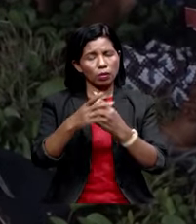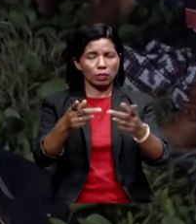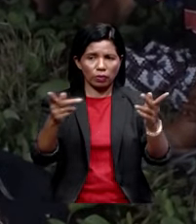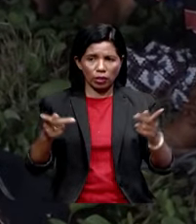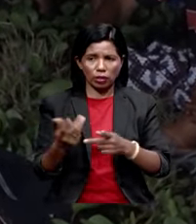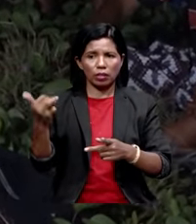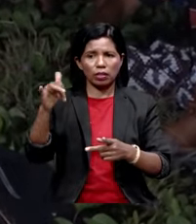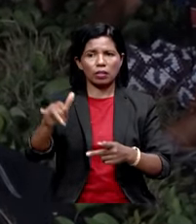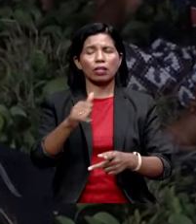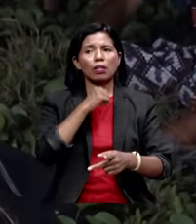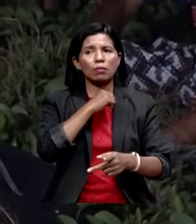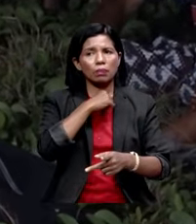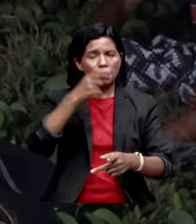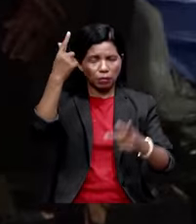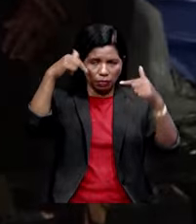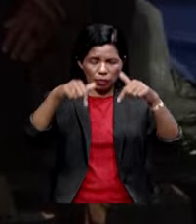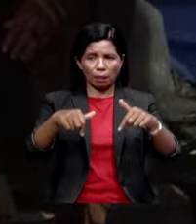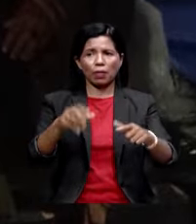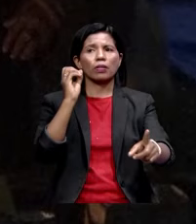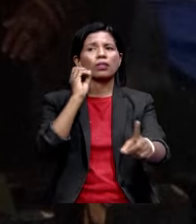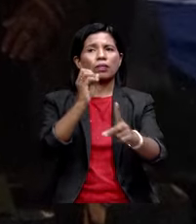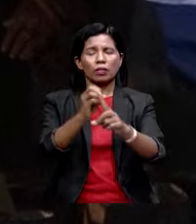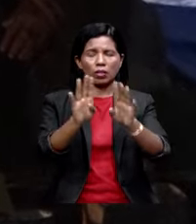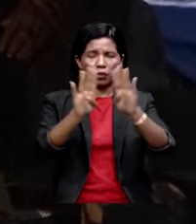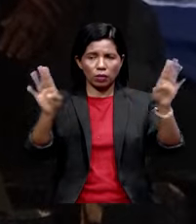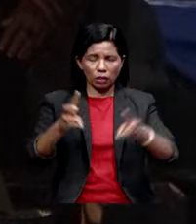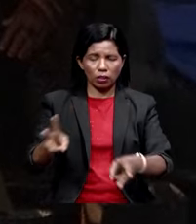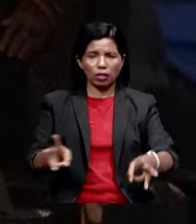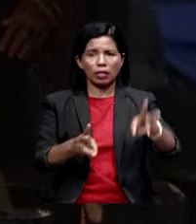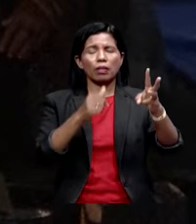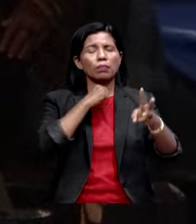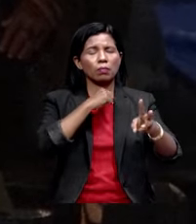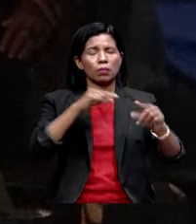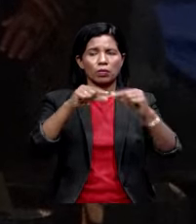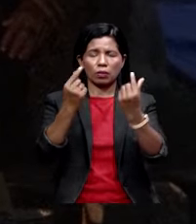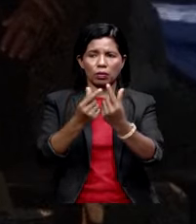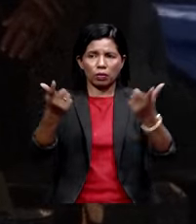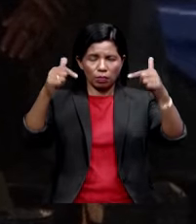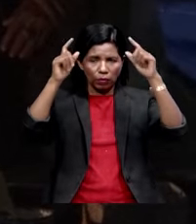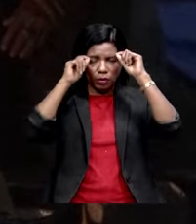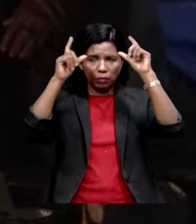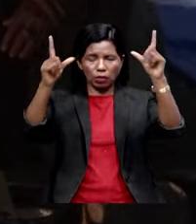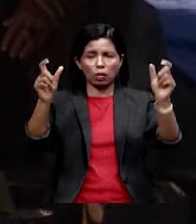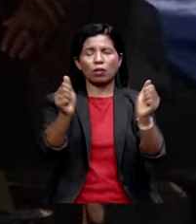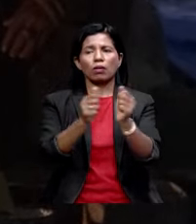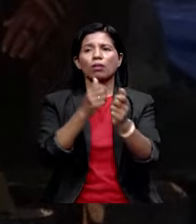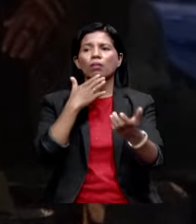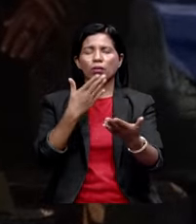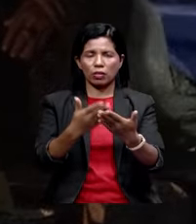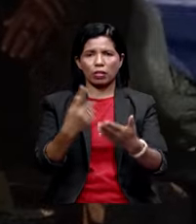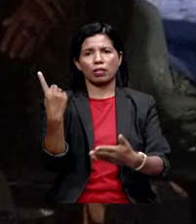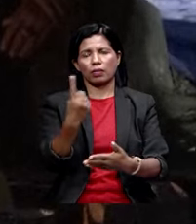Francisco Seliu. Objetivo de atividade cultural é atuar que dalam ba Papa, onde a delegação mai a Timor-Leste, ho condição nebe diak na